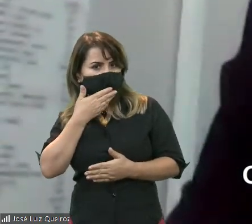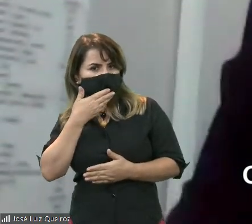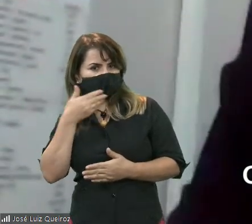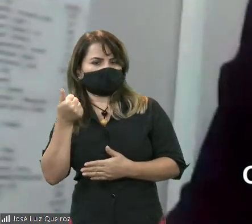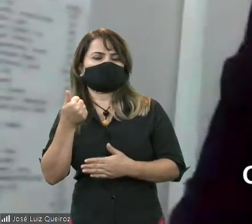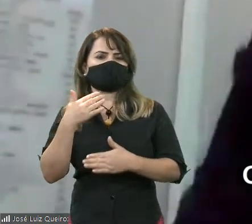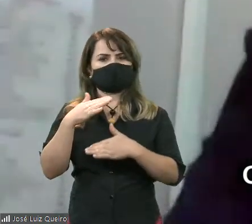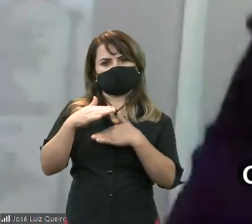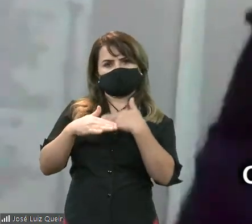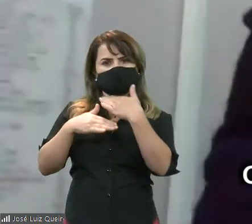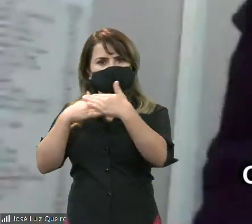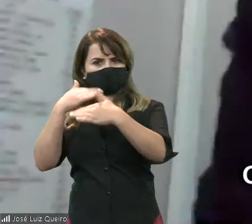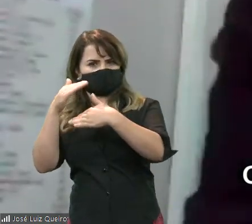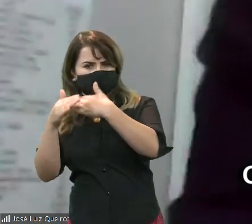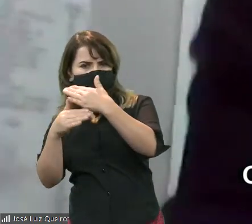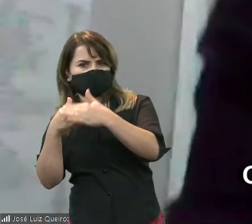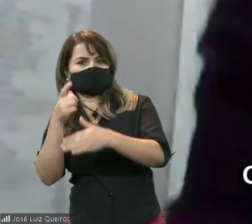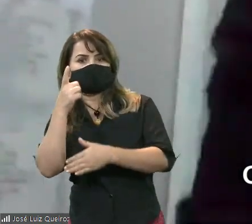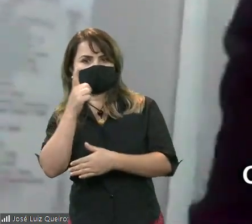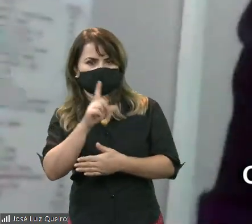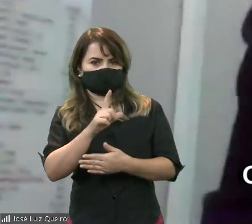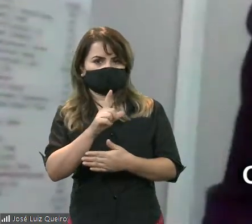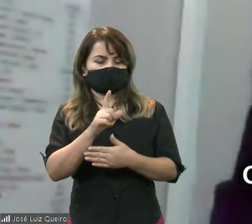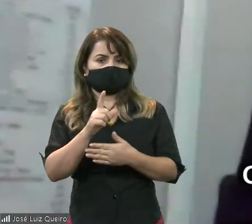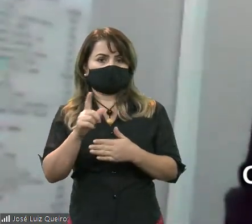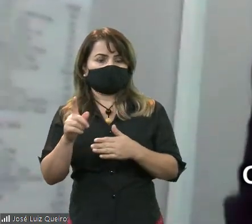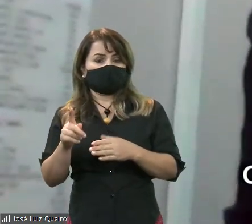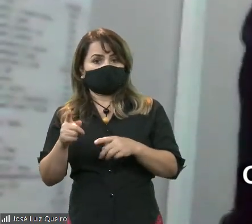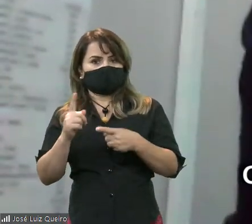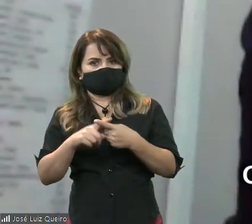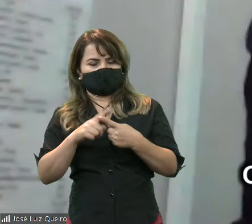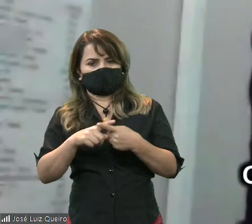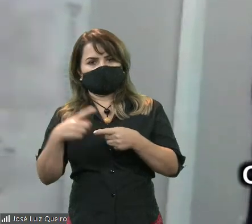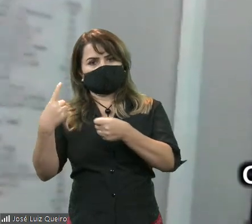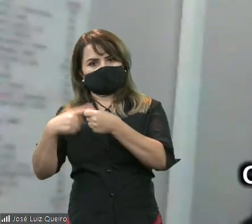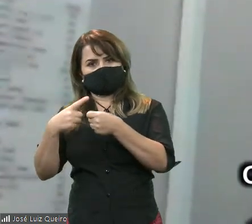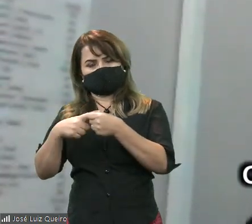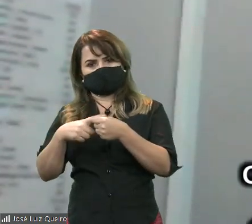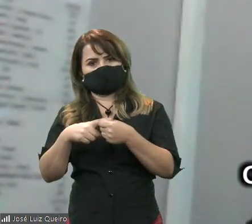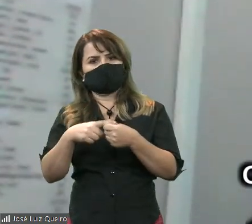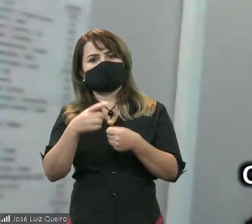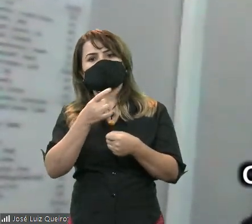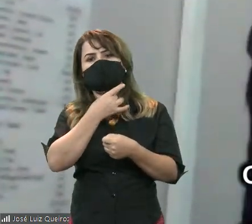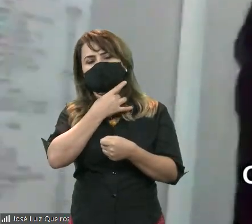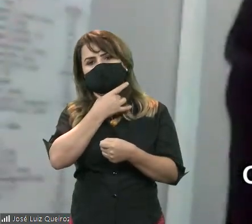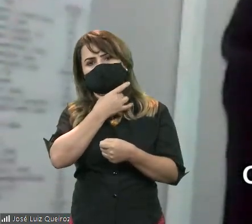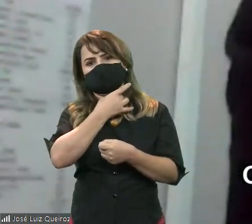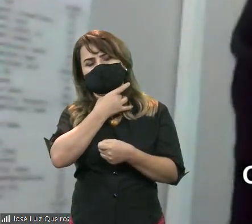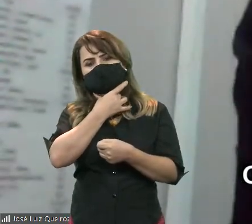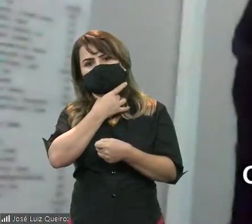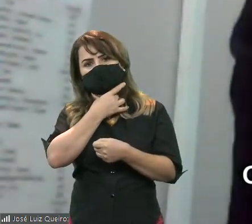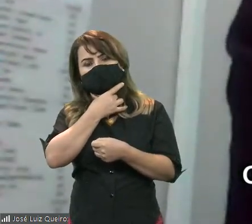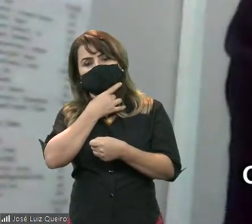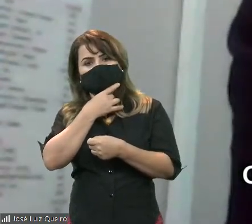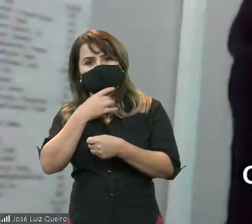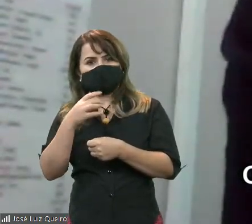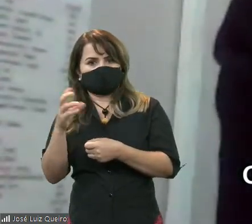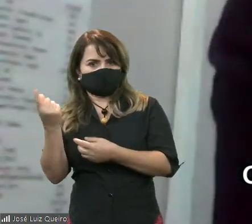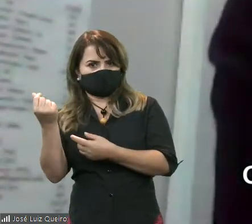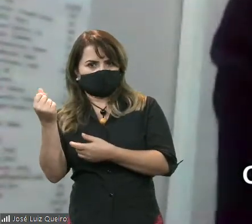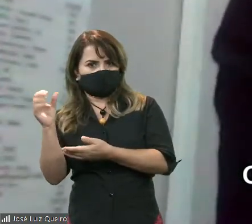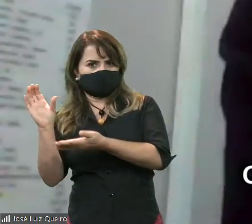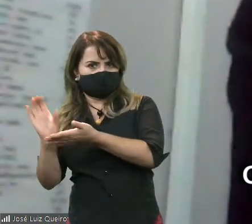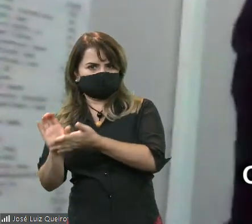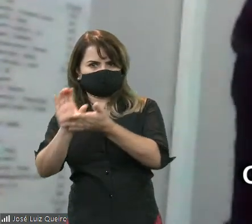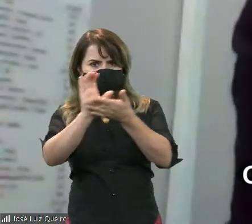estado para que Marília receba os recursos da Secretaria Estadual até vai parar